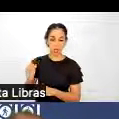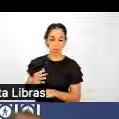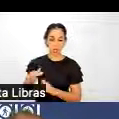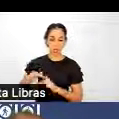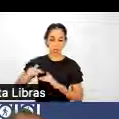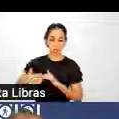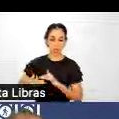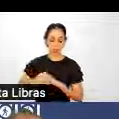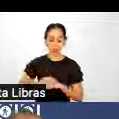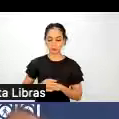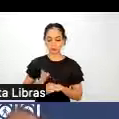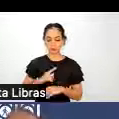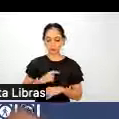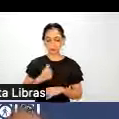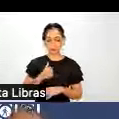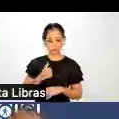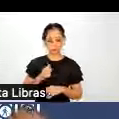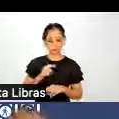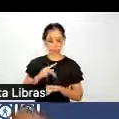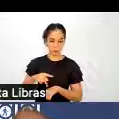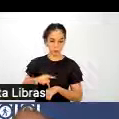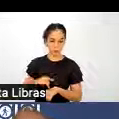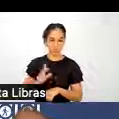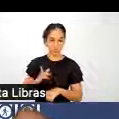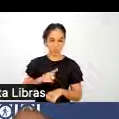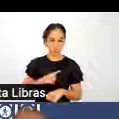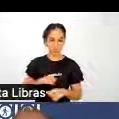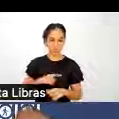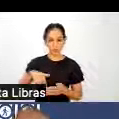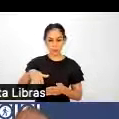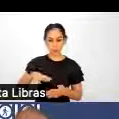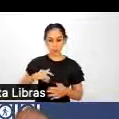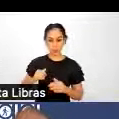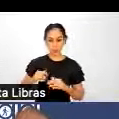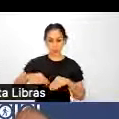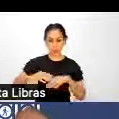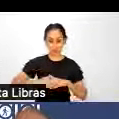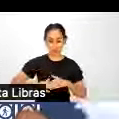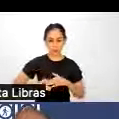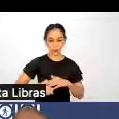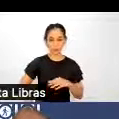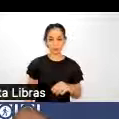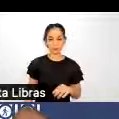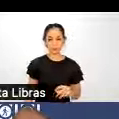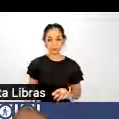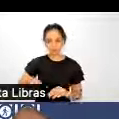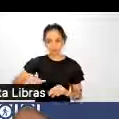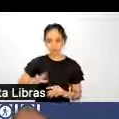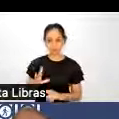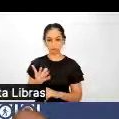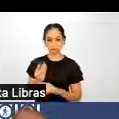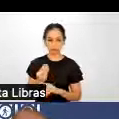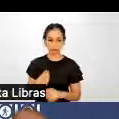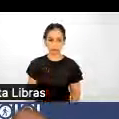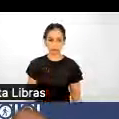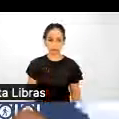primeira praça do programa, aqui ela tem ainda uma pintura no chão, uma pintura artística, e o mobiliário pode ser